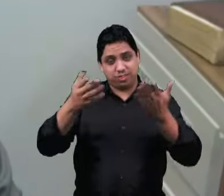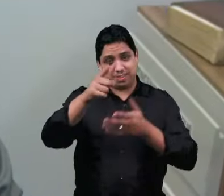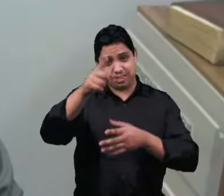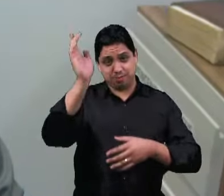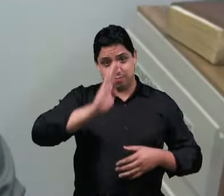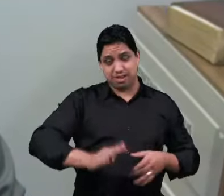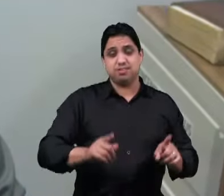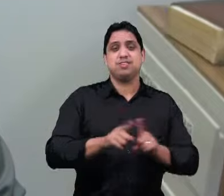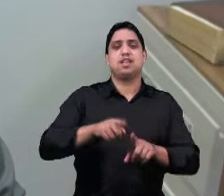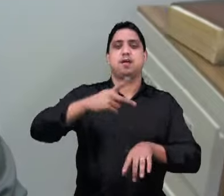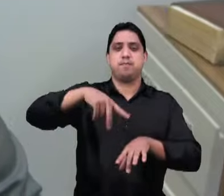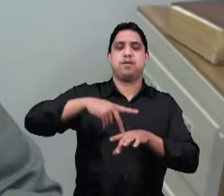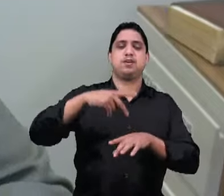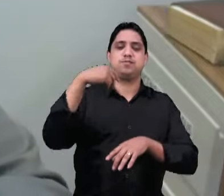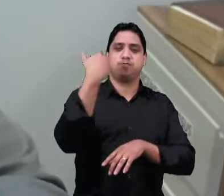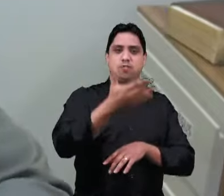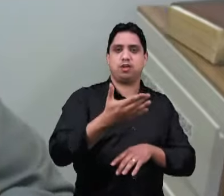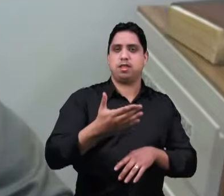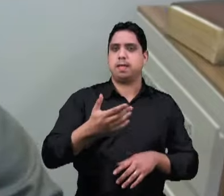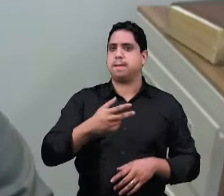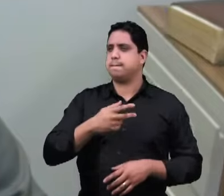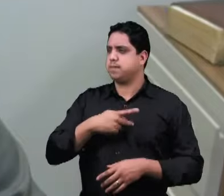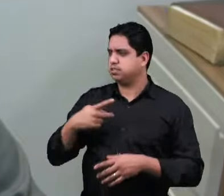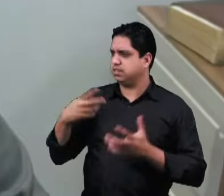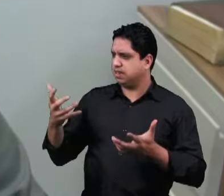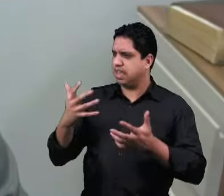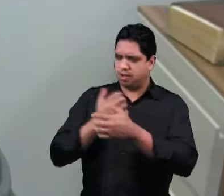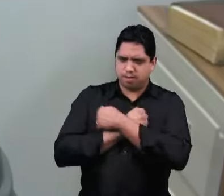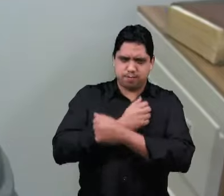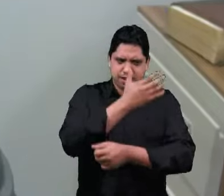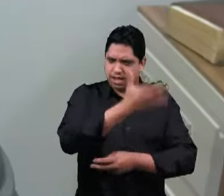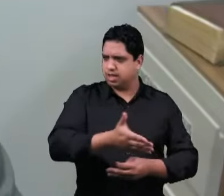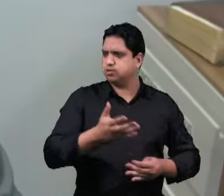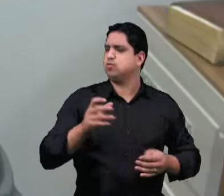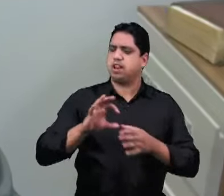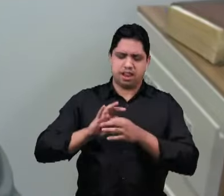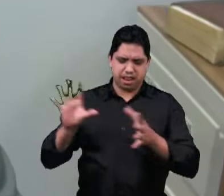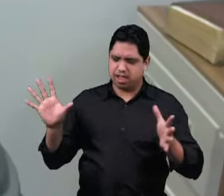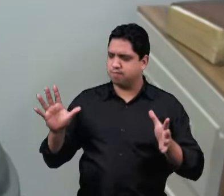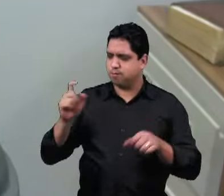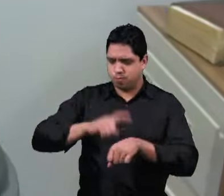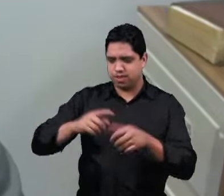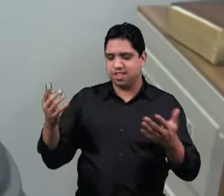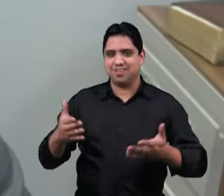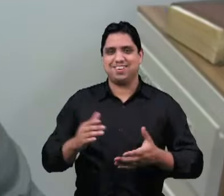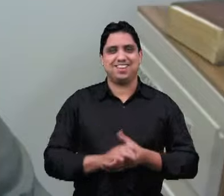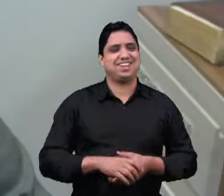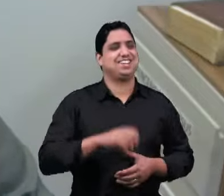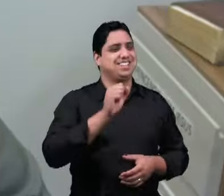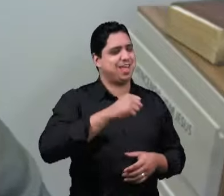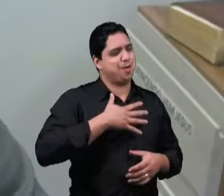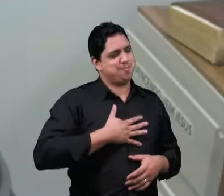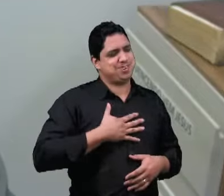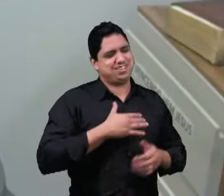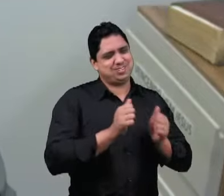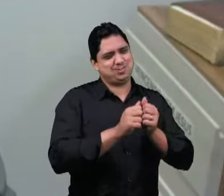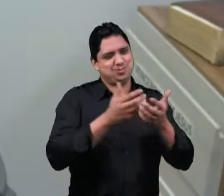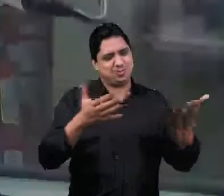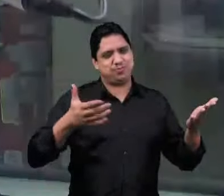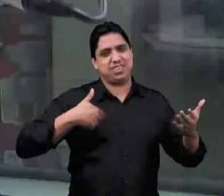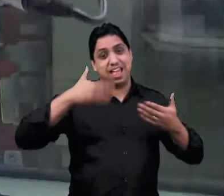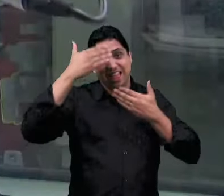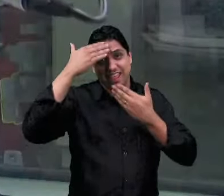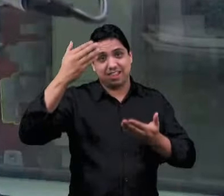e também para o exterior. Pastor, quer mandar um abraço para os irmãos de Londres? Fica à vontade, o momento é agora. Sim, Jorge, é um prazer estar aqui. Eu agradeço